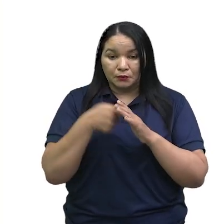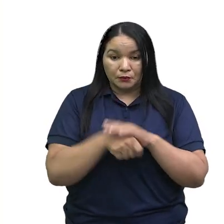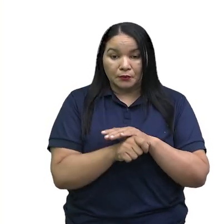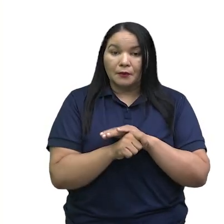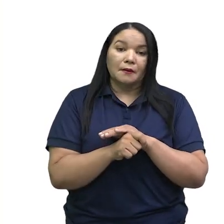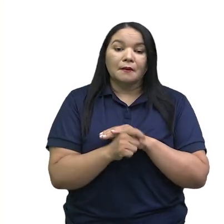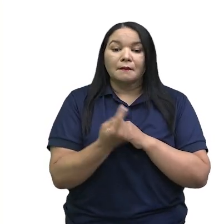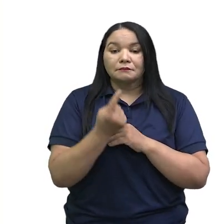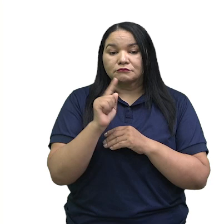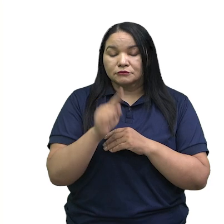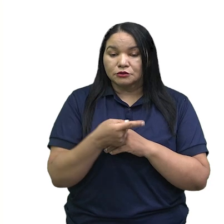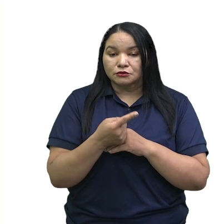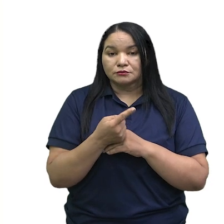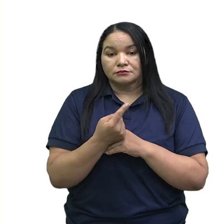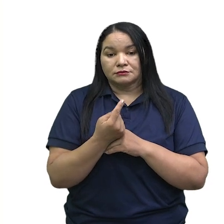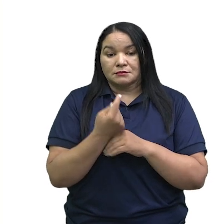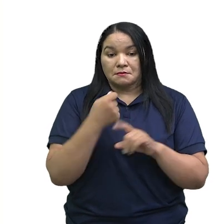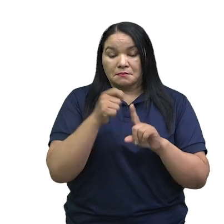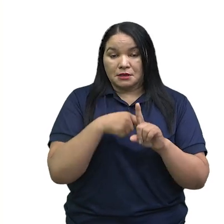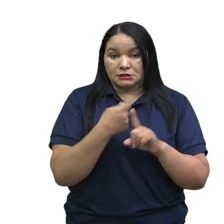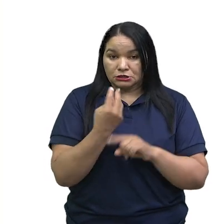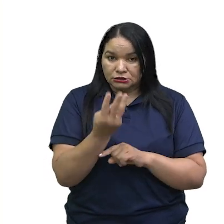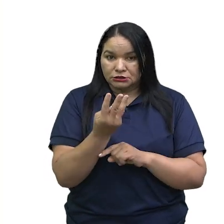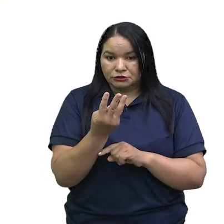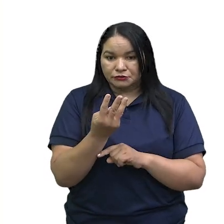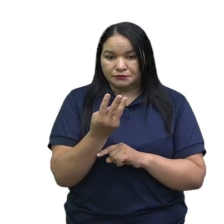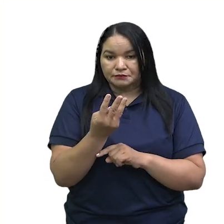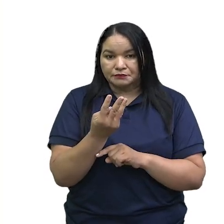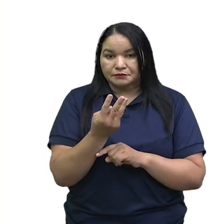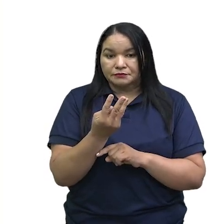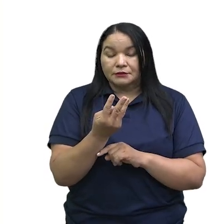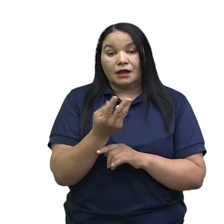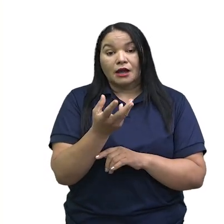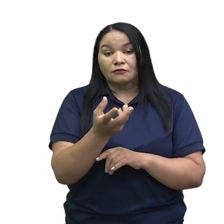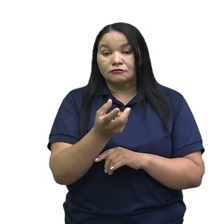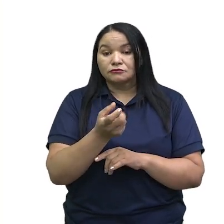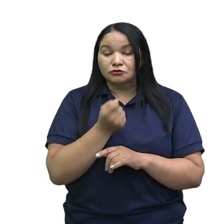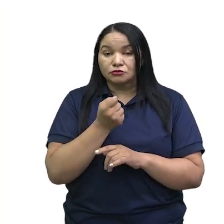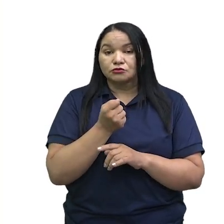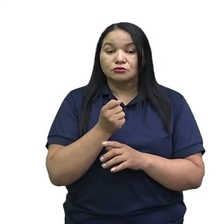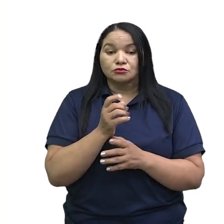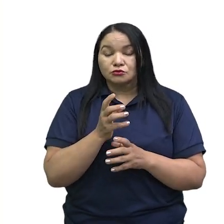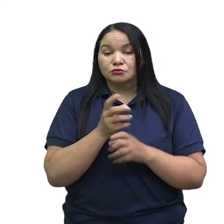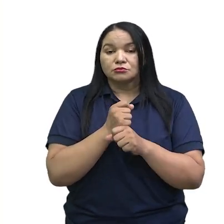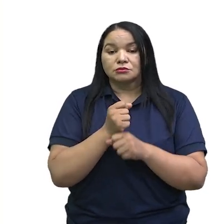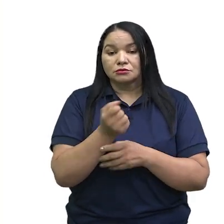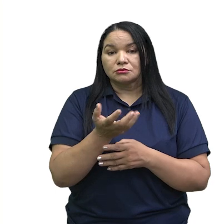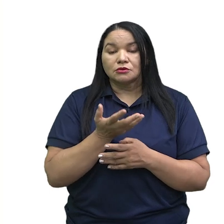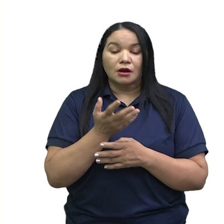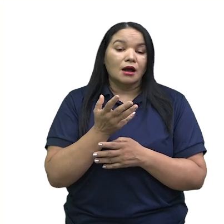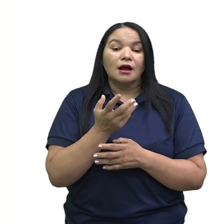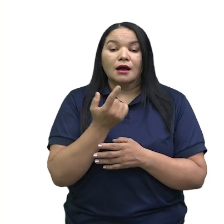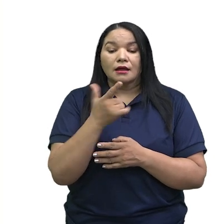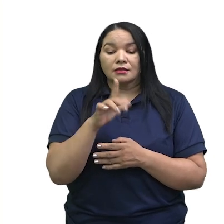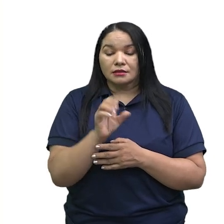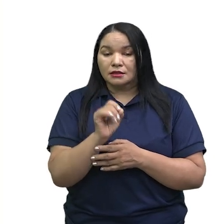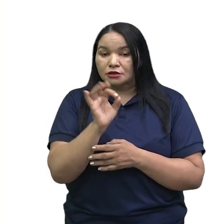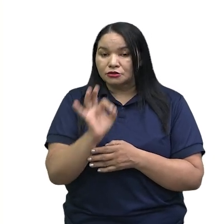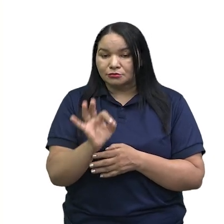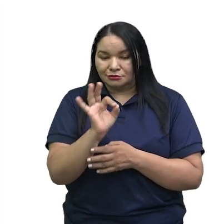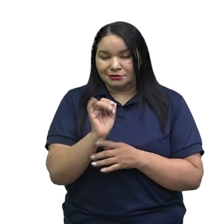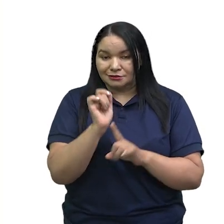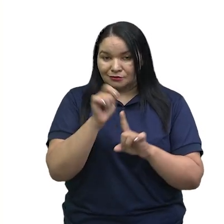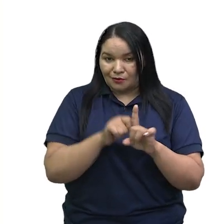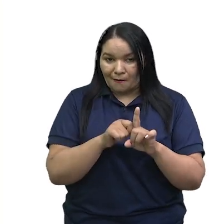de R$1.000 durante 3 meses, tá? E o retorno que eu vou ter é de 10% ao